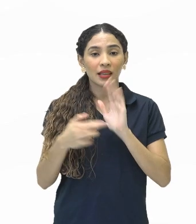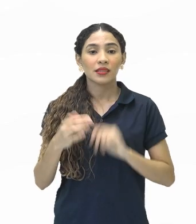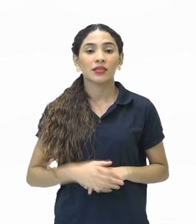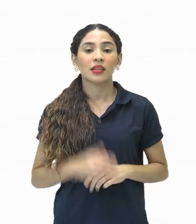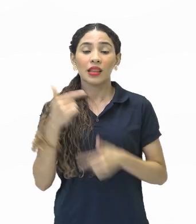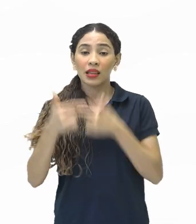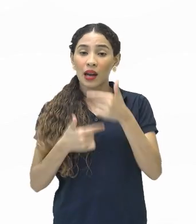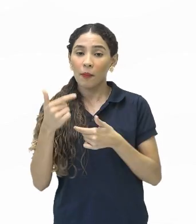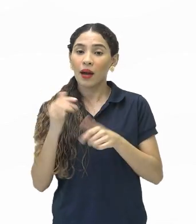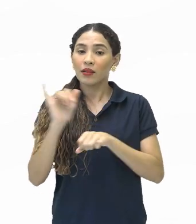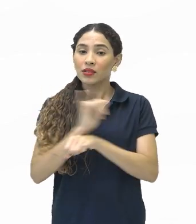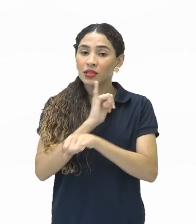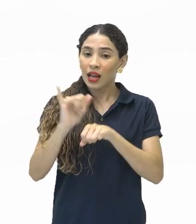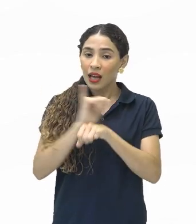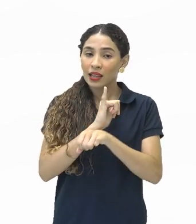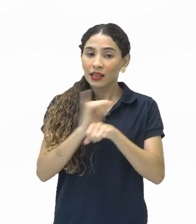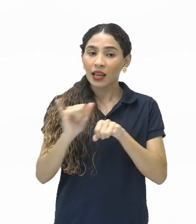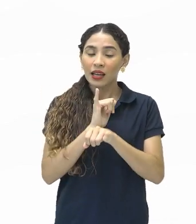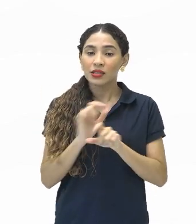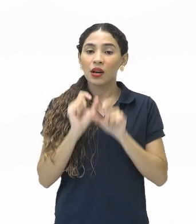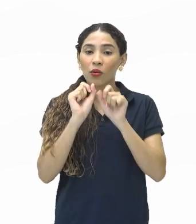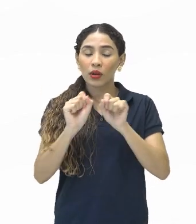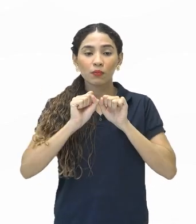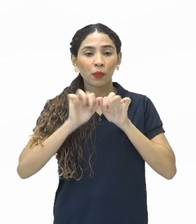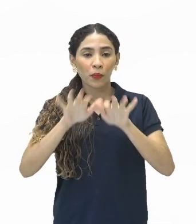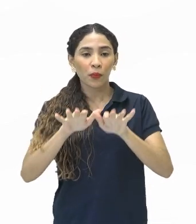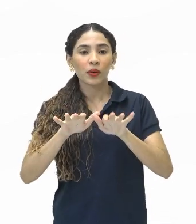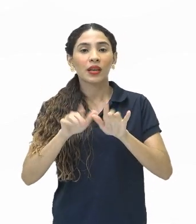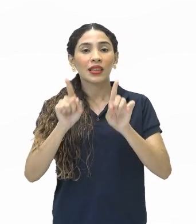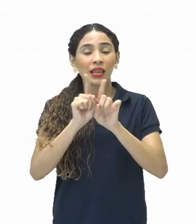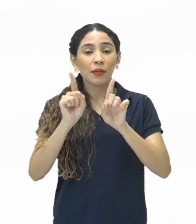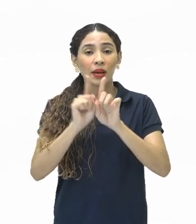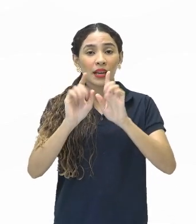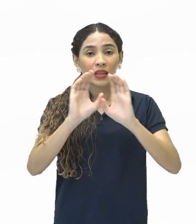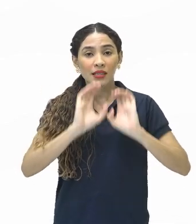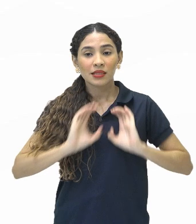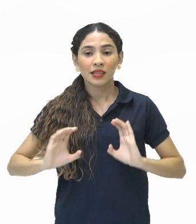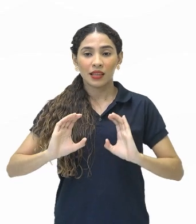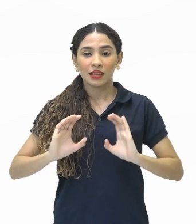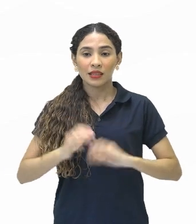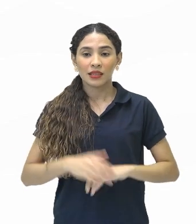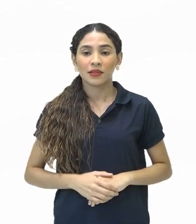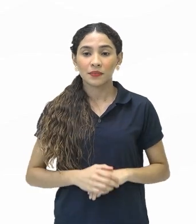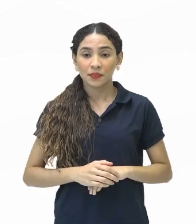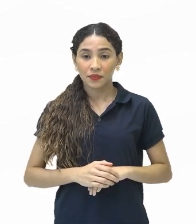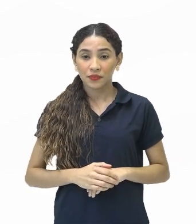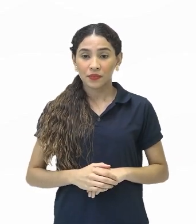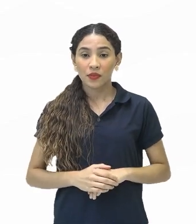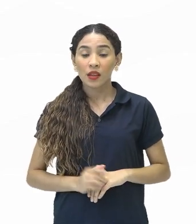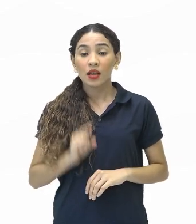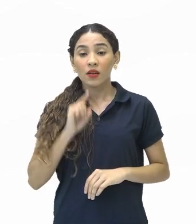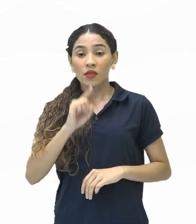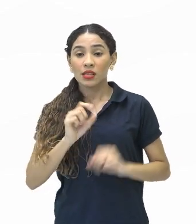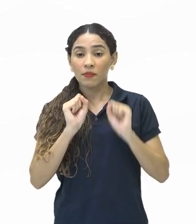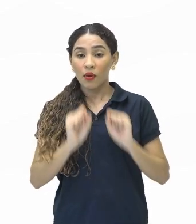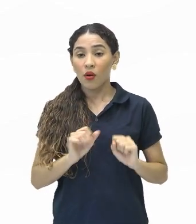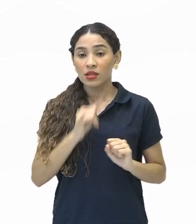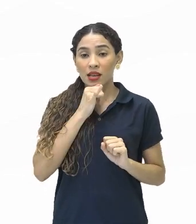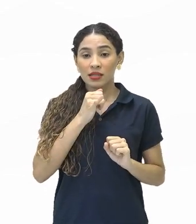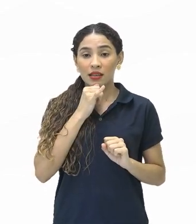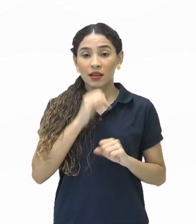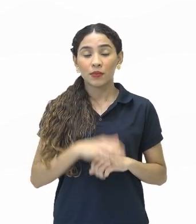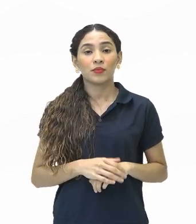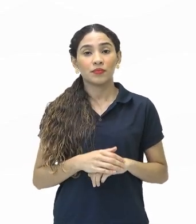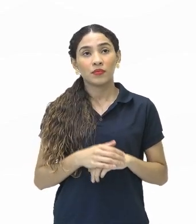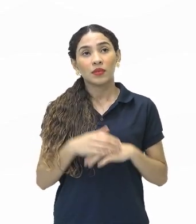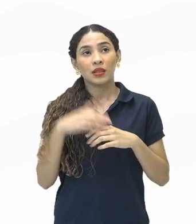O trabalho como instrumento de emancipação e cidadania. Então, você pode, né, através do